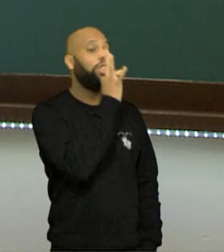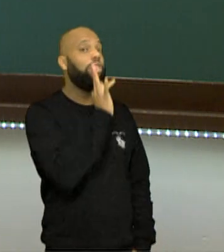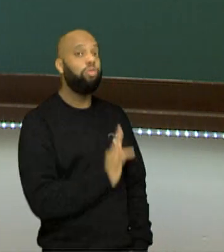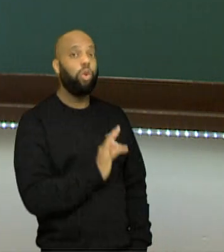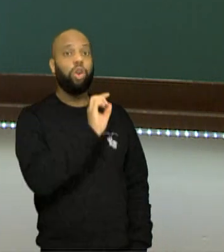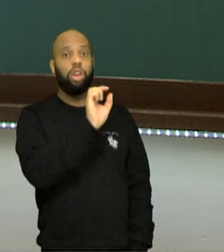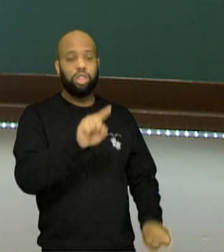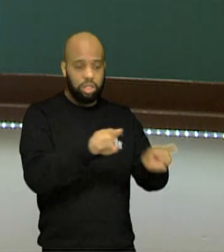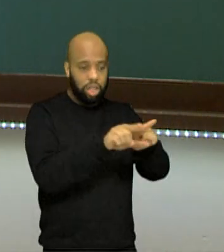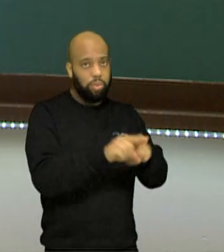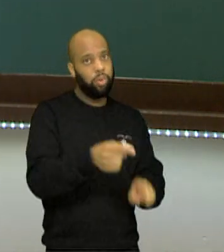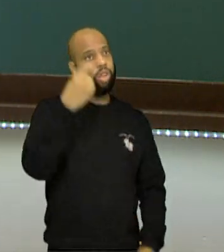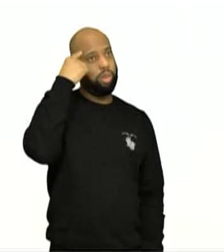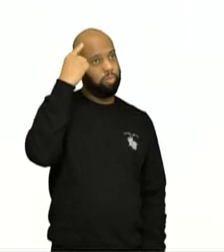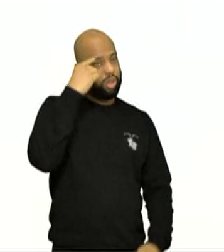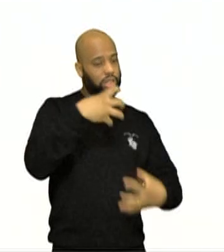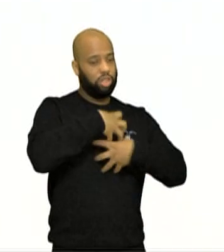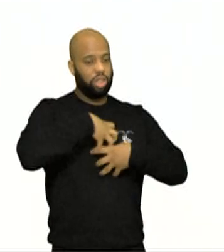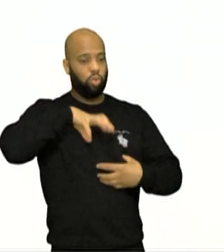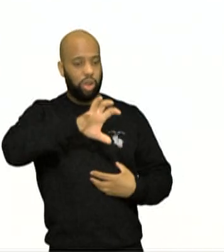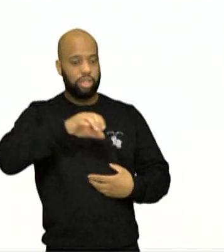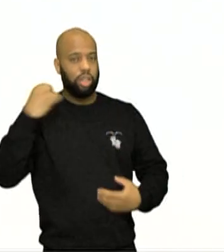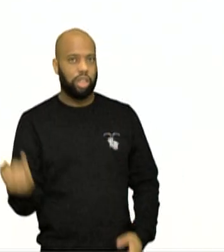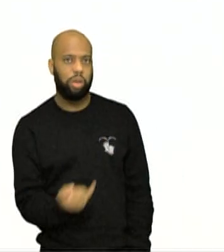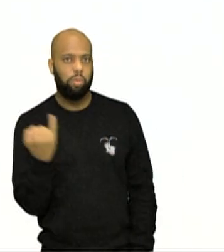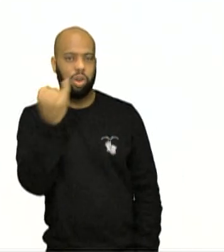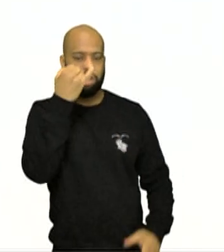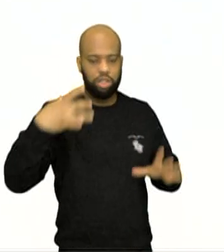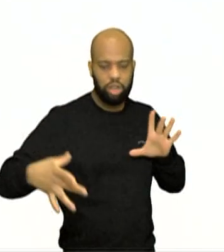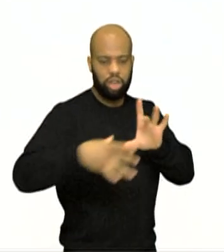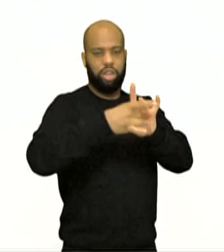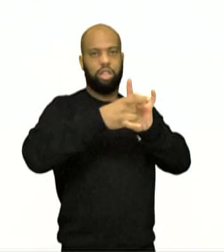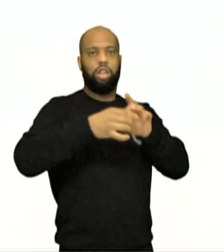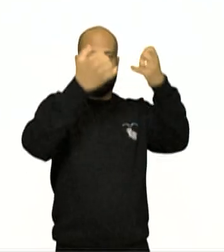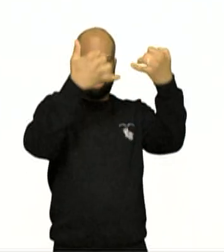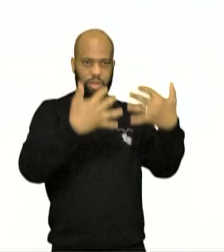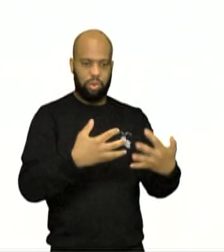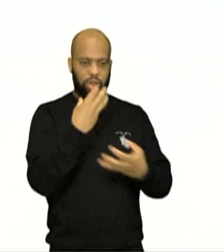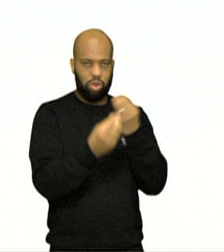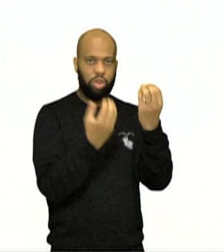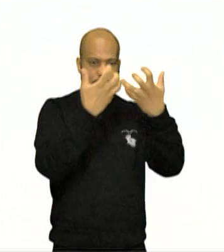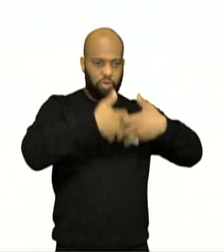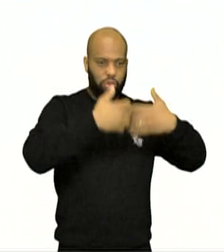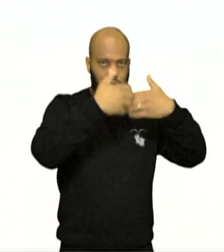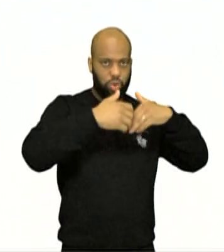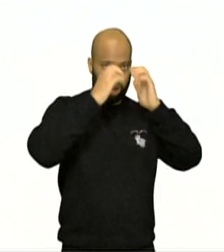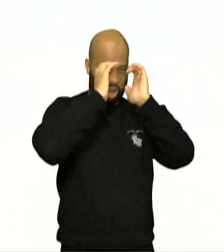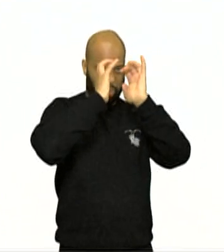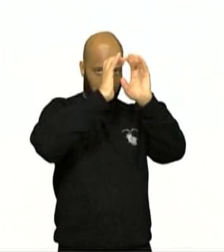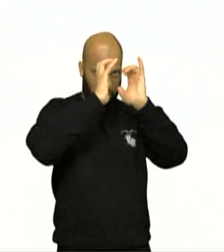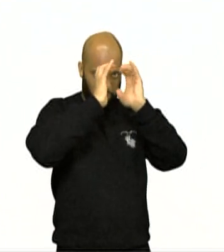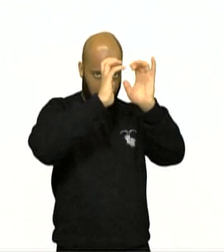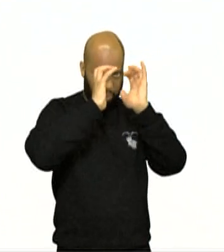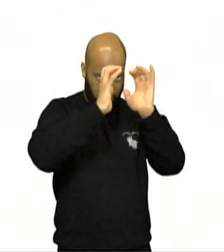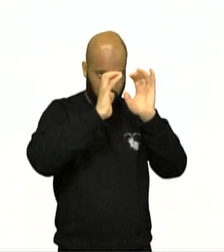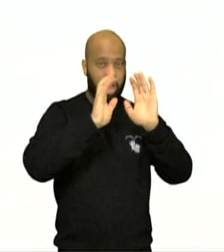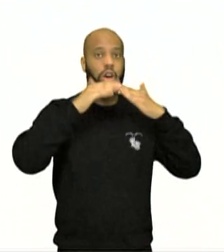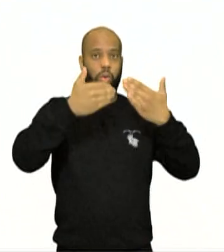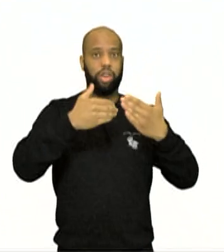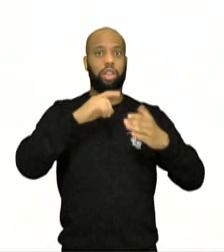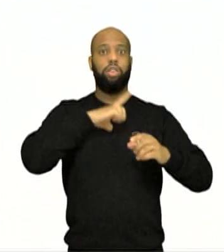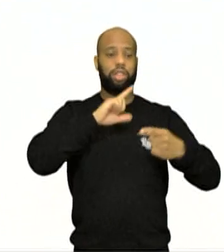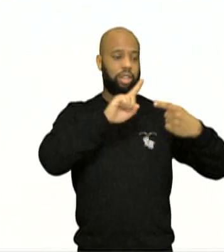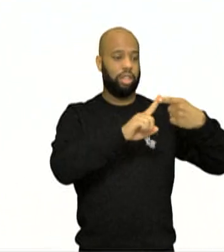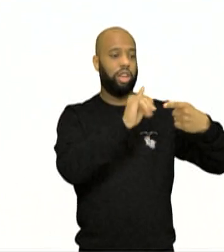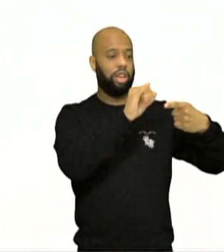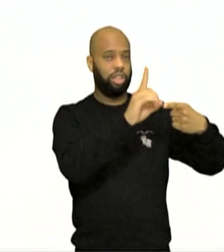Freud também pensa nessa fusão e ele descreve o funcionamento do aparelho psíquico, diferenciando